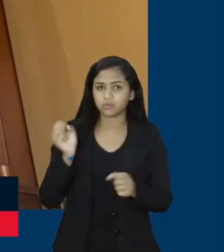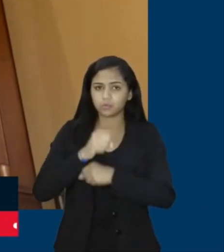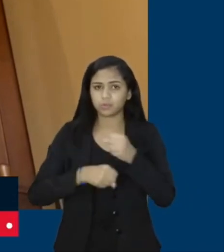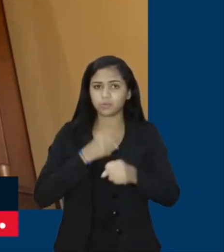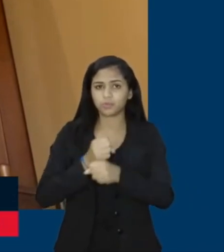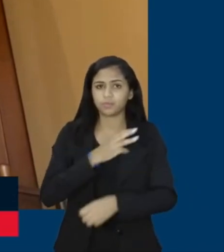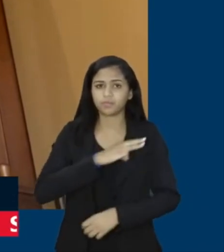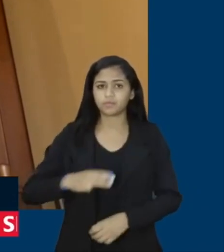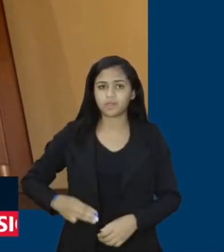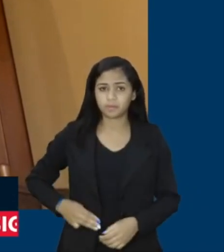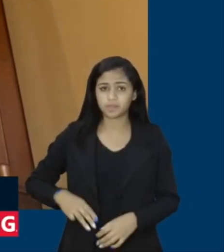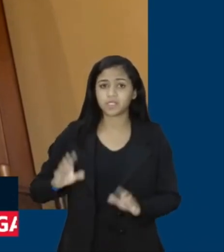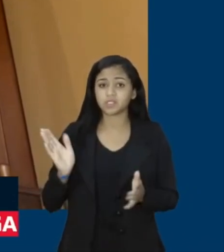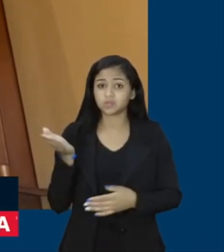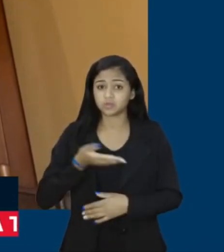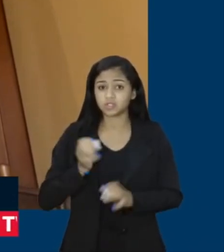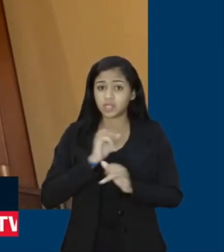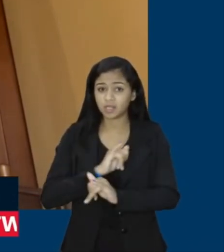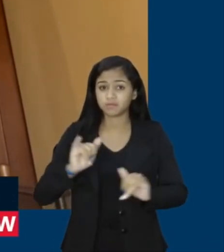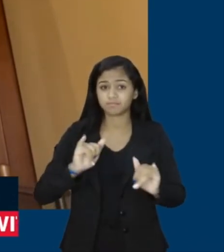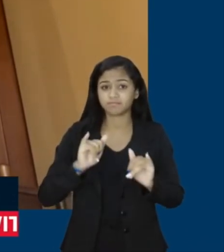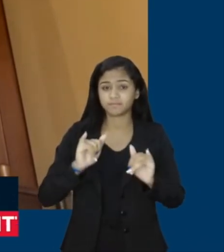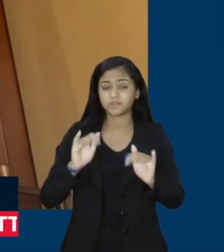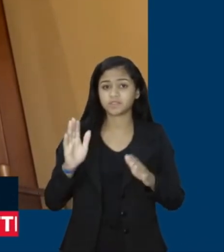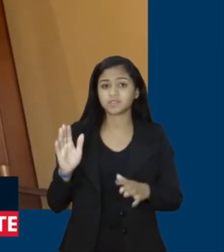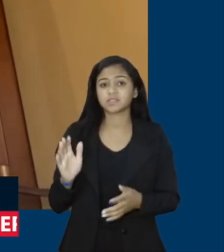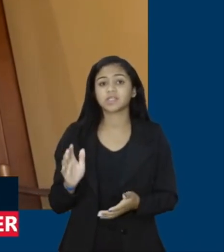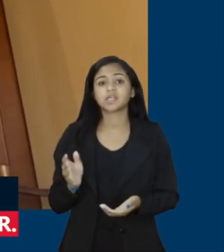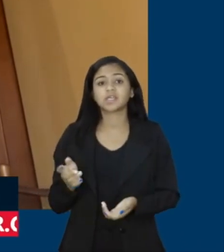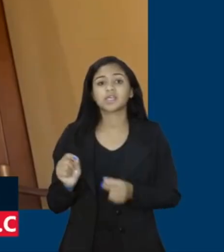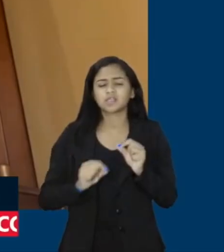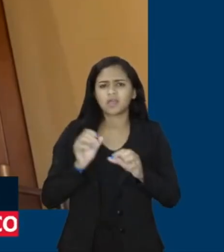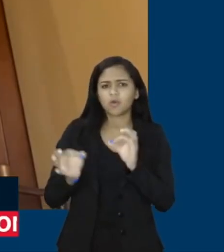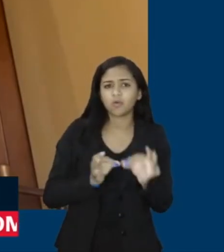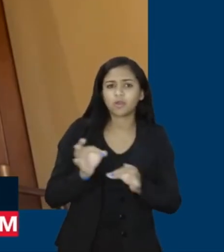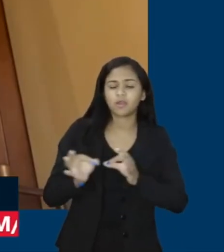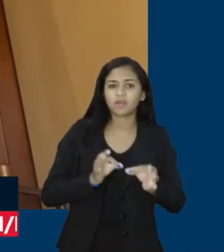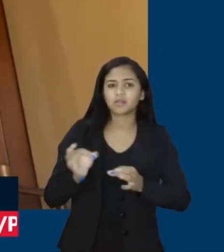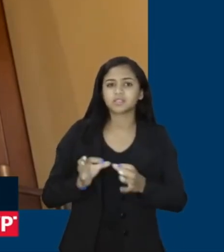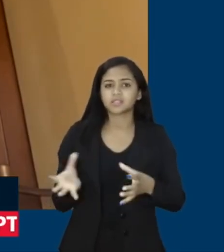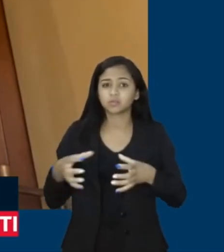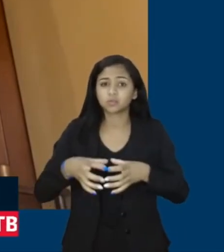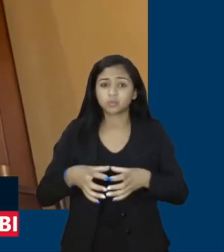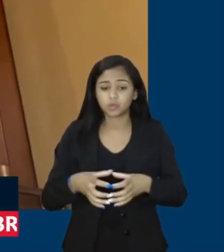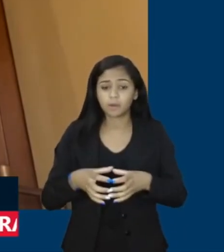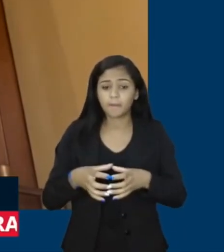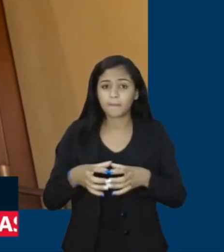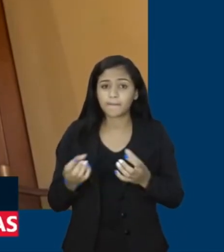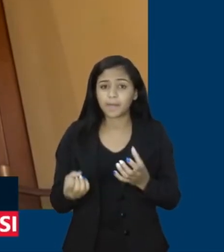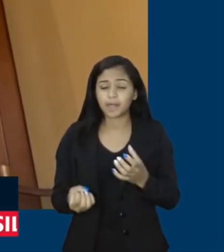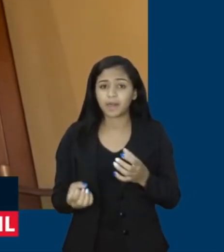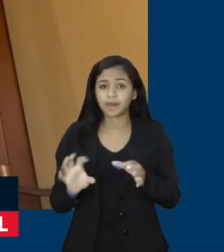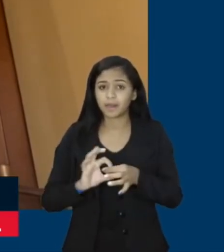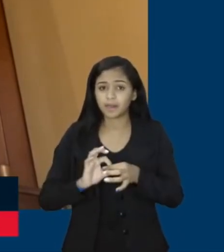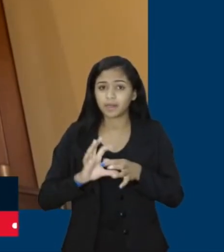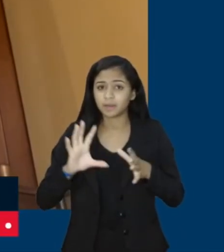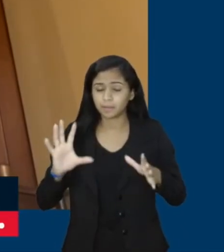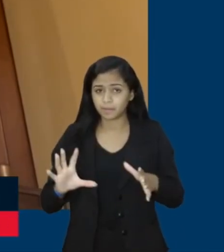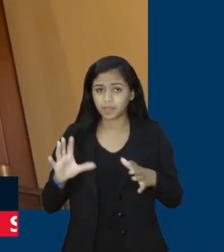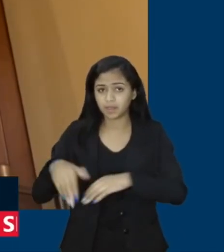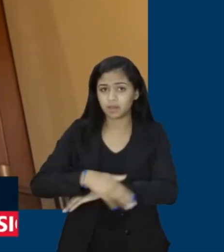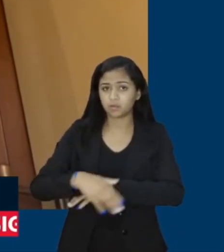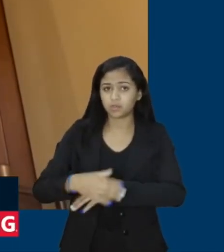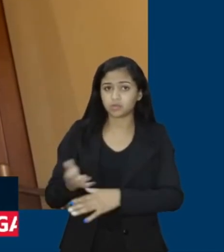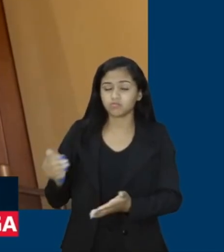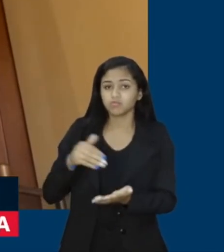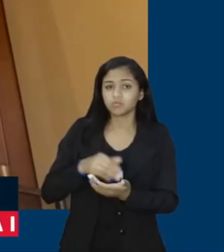ministro Renan Filho, inclusive, já anuncia, né, que está organizando uma comitiva para inaugurar um trecho que foi concluído agora, nos